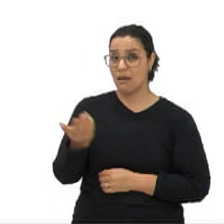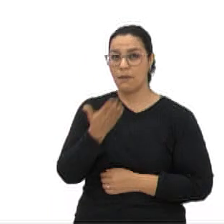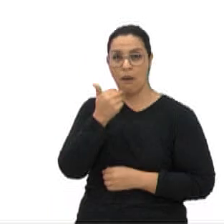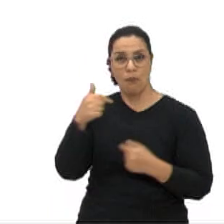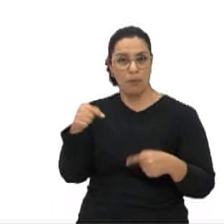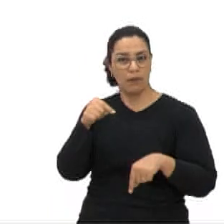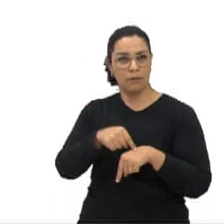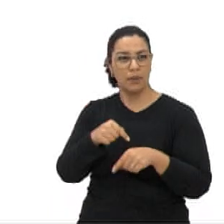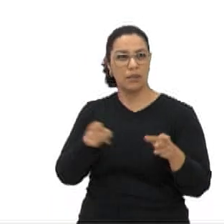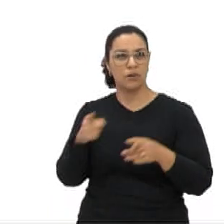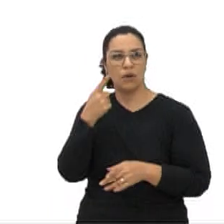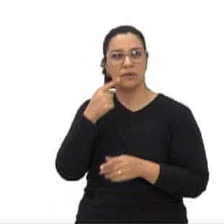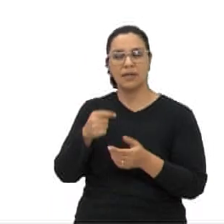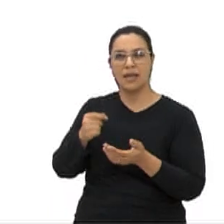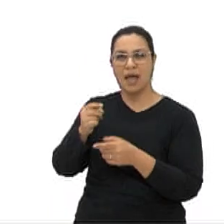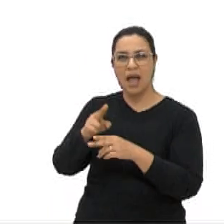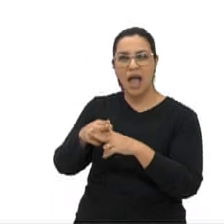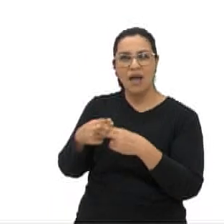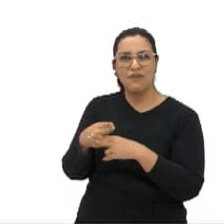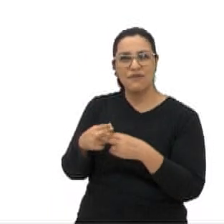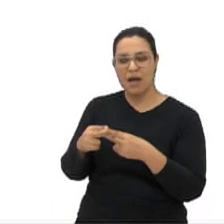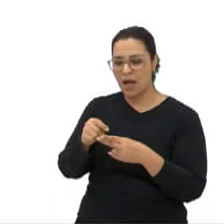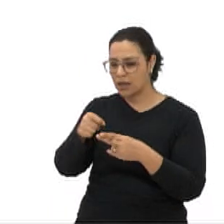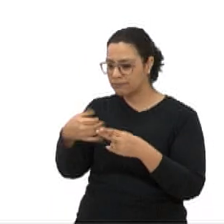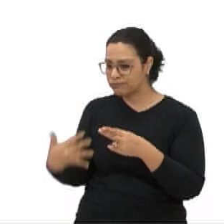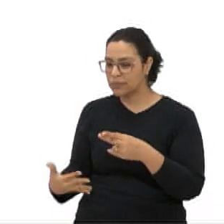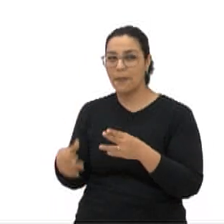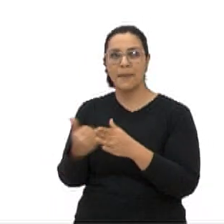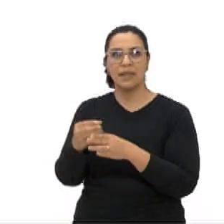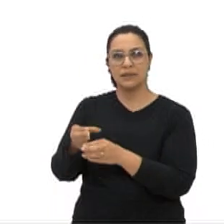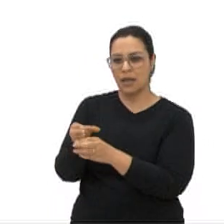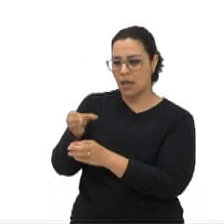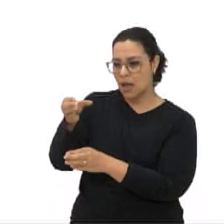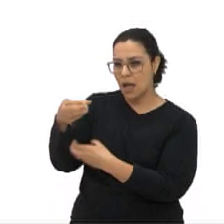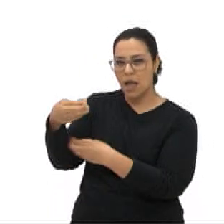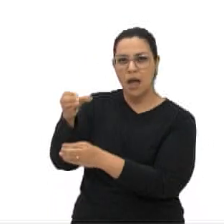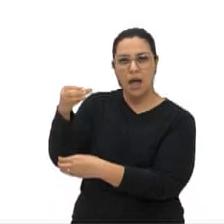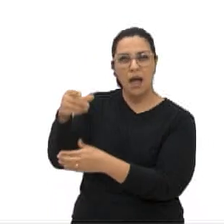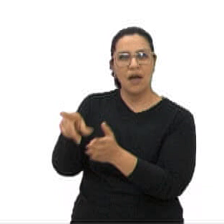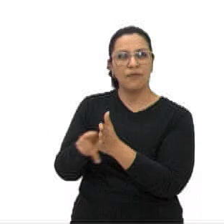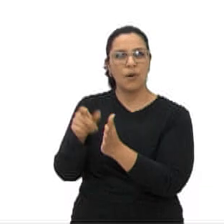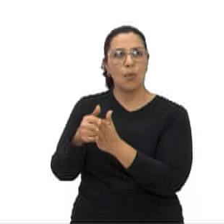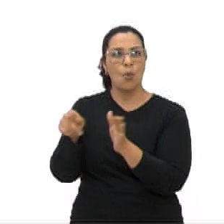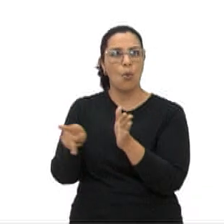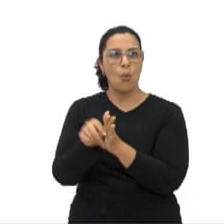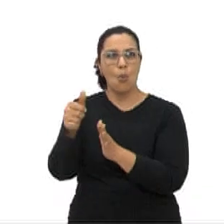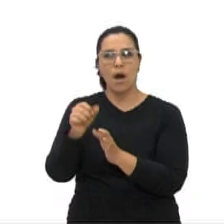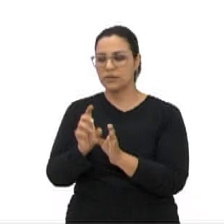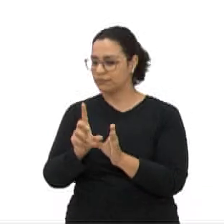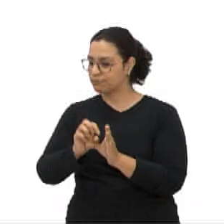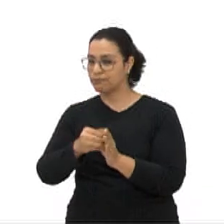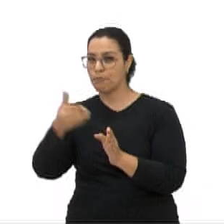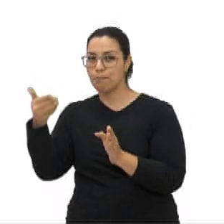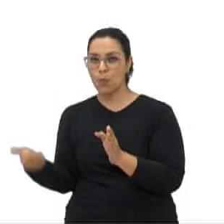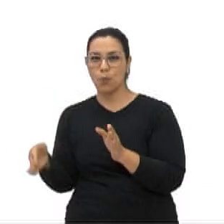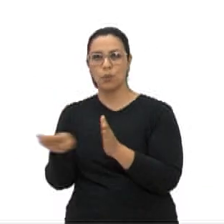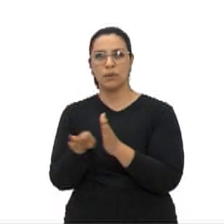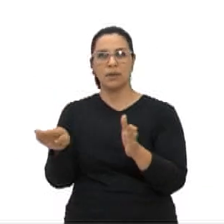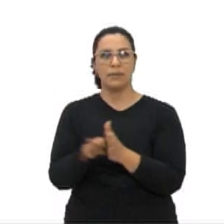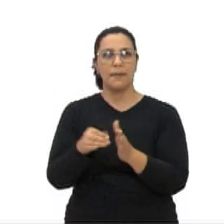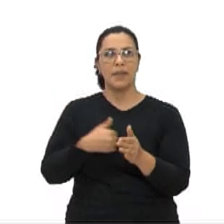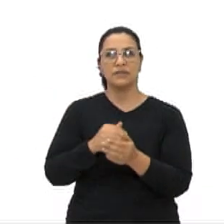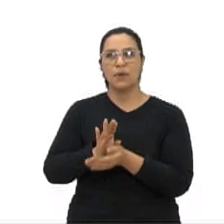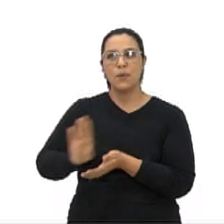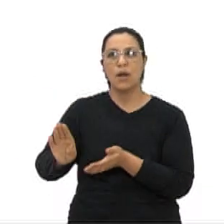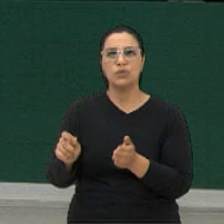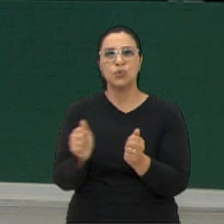ele vai colocar, olha, essa faca aqui quase caindo, né? Essa garrafa, esse recipiente quase que foi, parece que